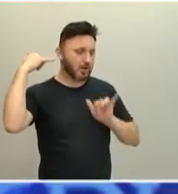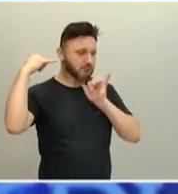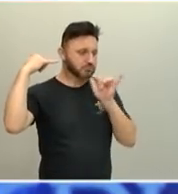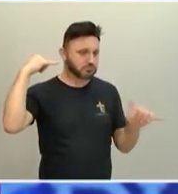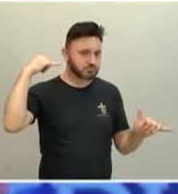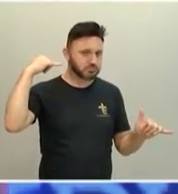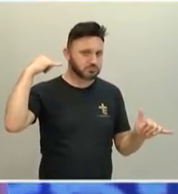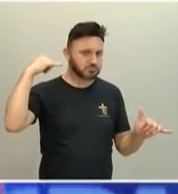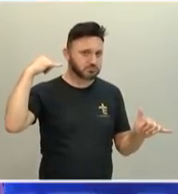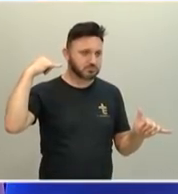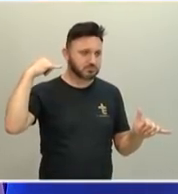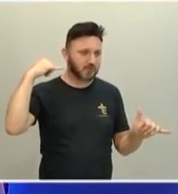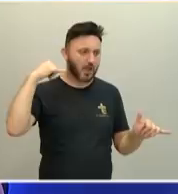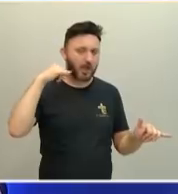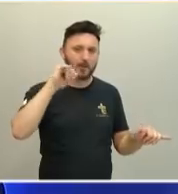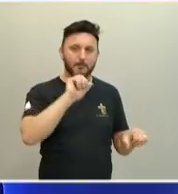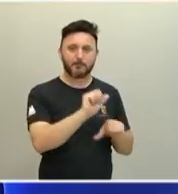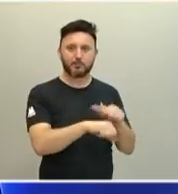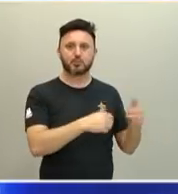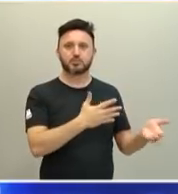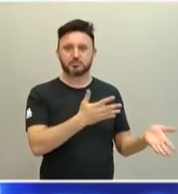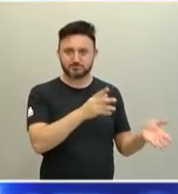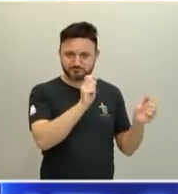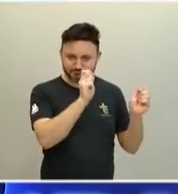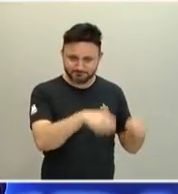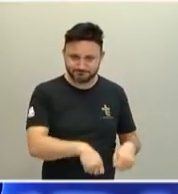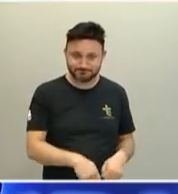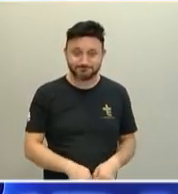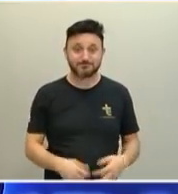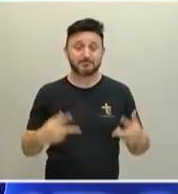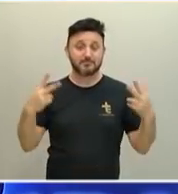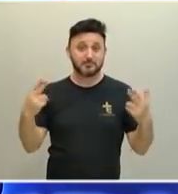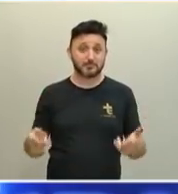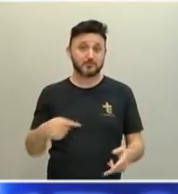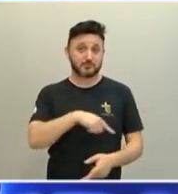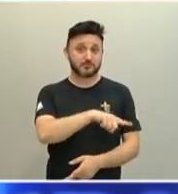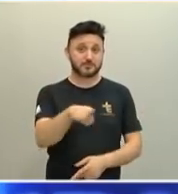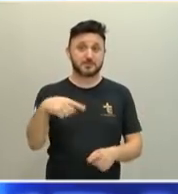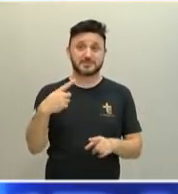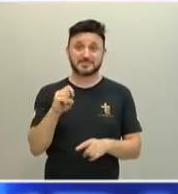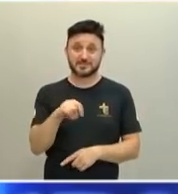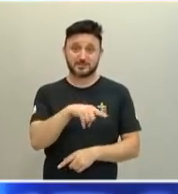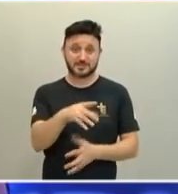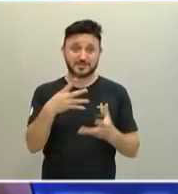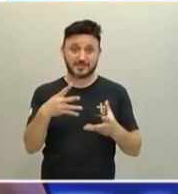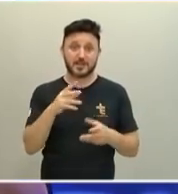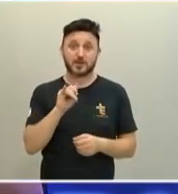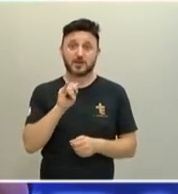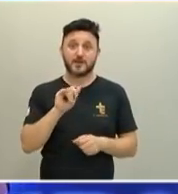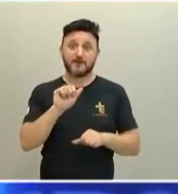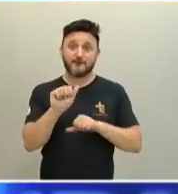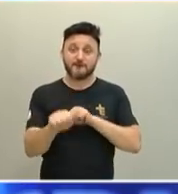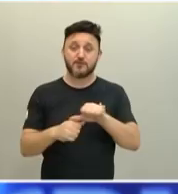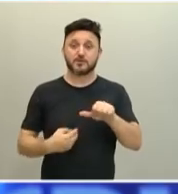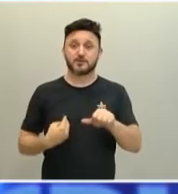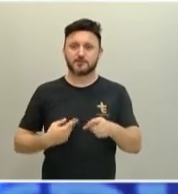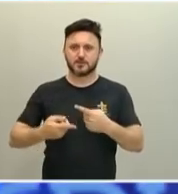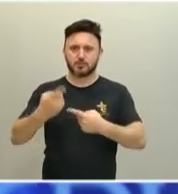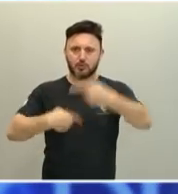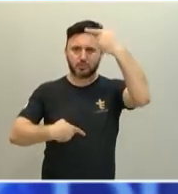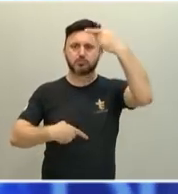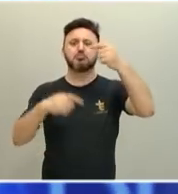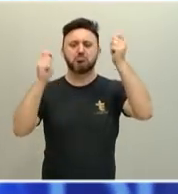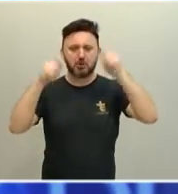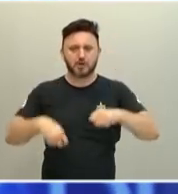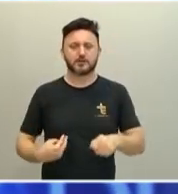noite Deus está impactando tua alma para você saber que tem como. Tem como até os ossos secos voltarem à vida.